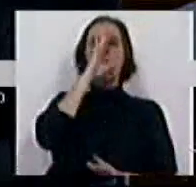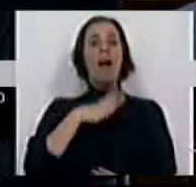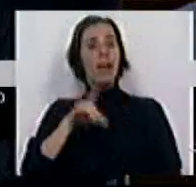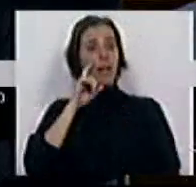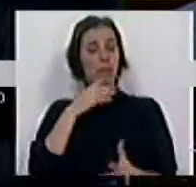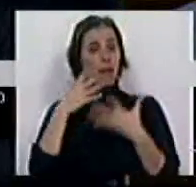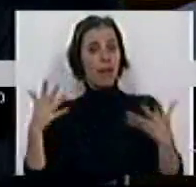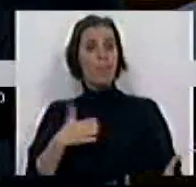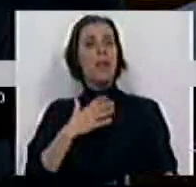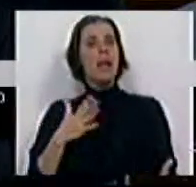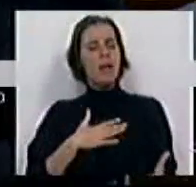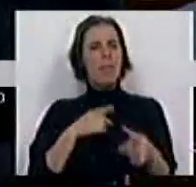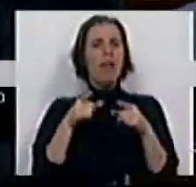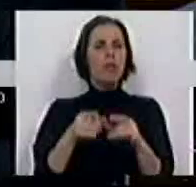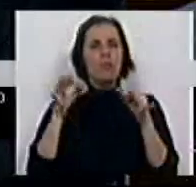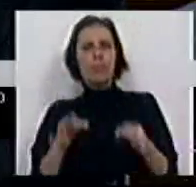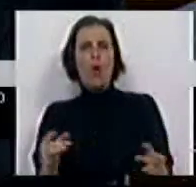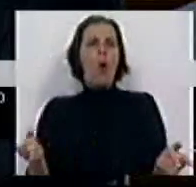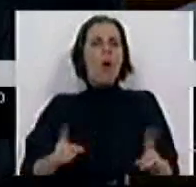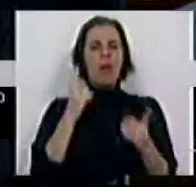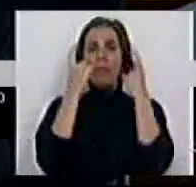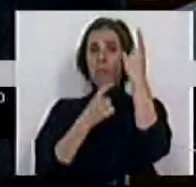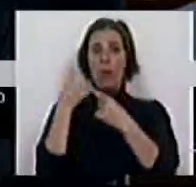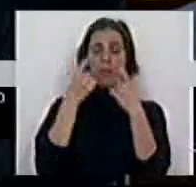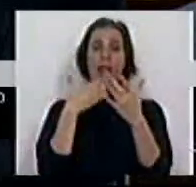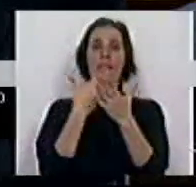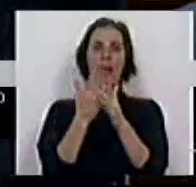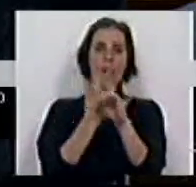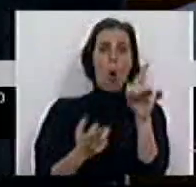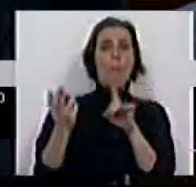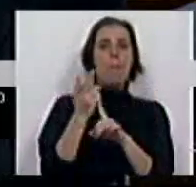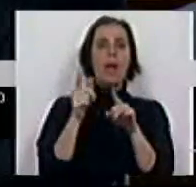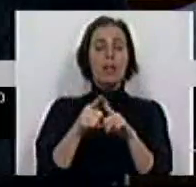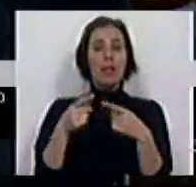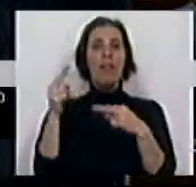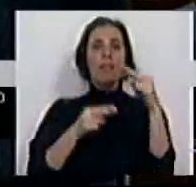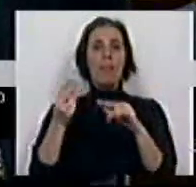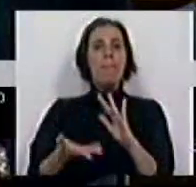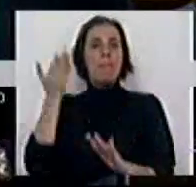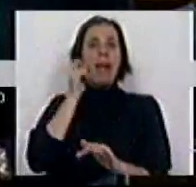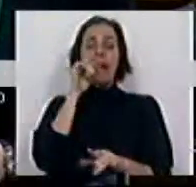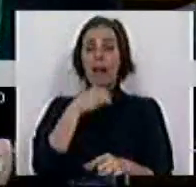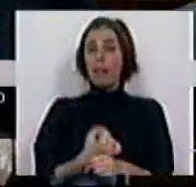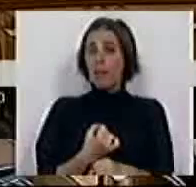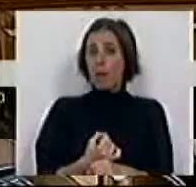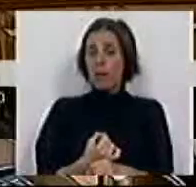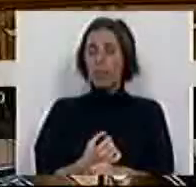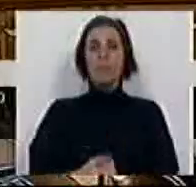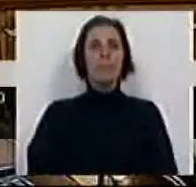proteger as grandes empresas, está ou não a ponderar aumentar ainda mais a carga fiscal sobre quem trabalha?